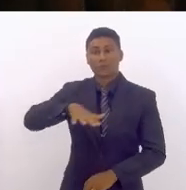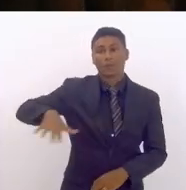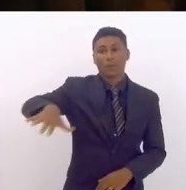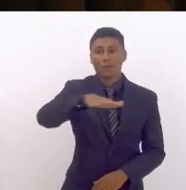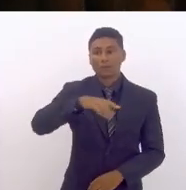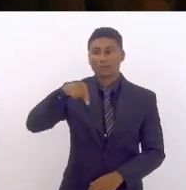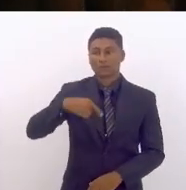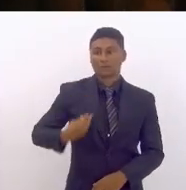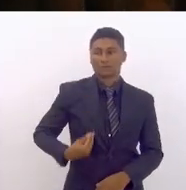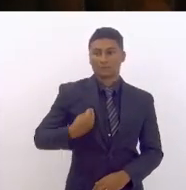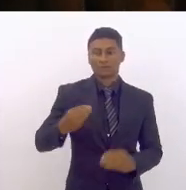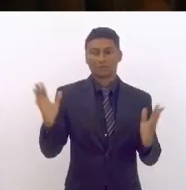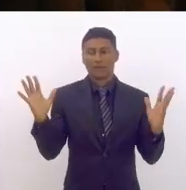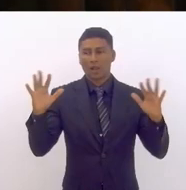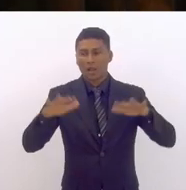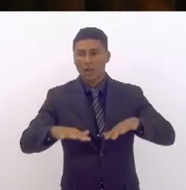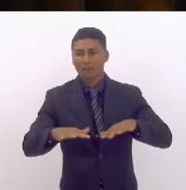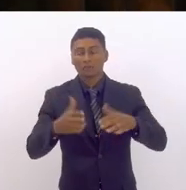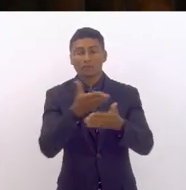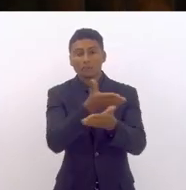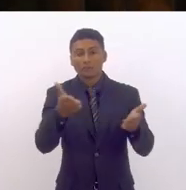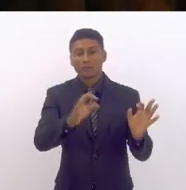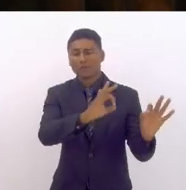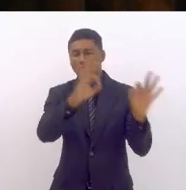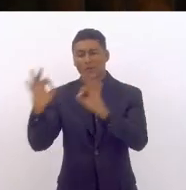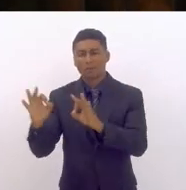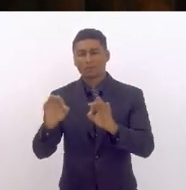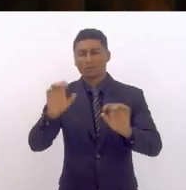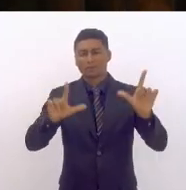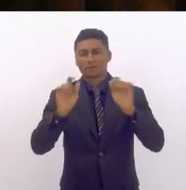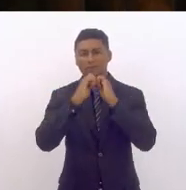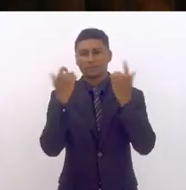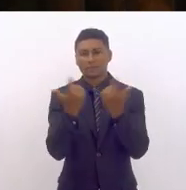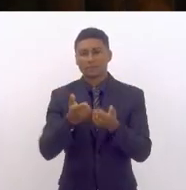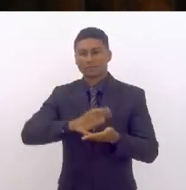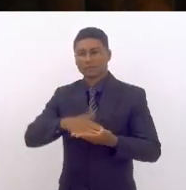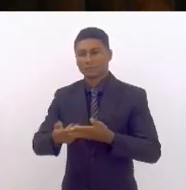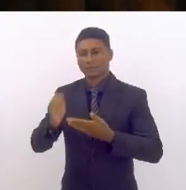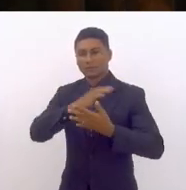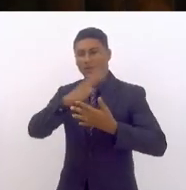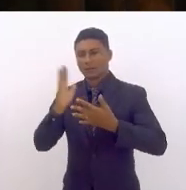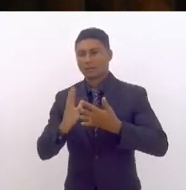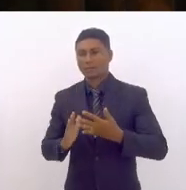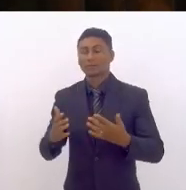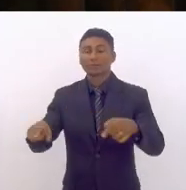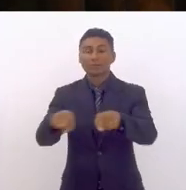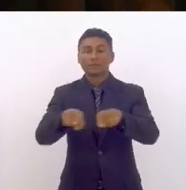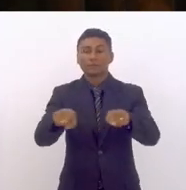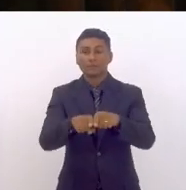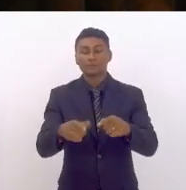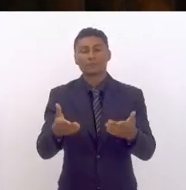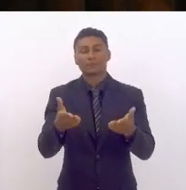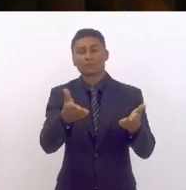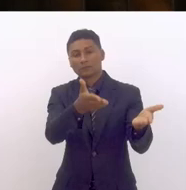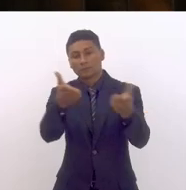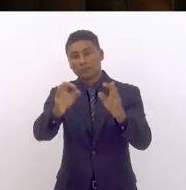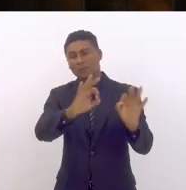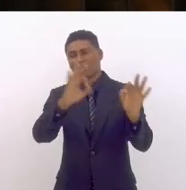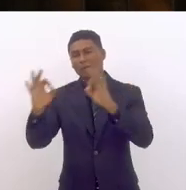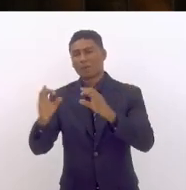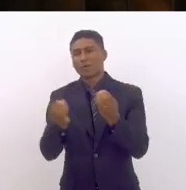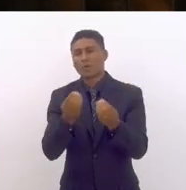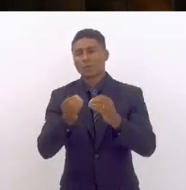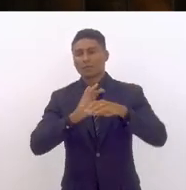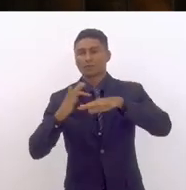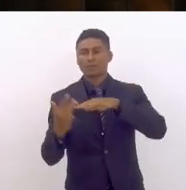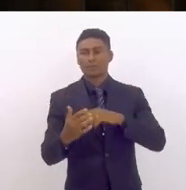aqui, quem nos acompanha através da TV Alerj, o intérprete de Libras, e também quem nos acompanha através das